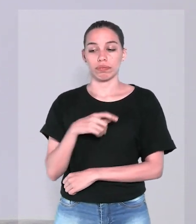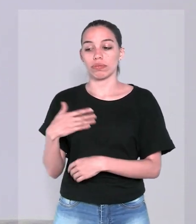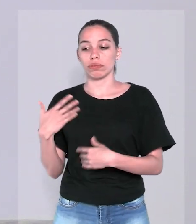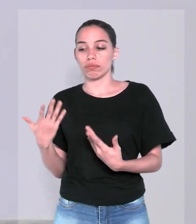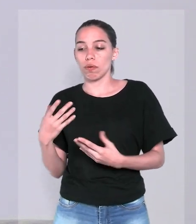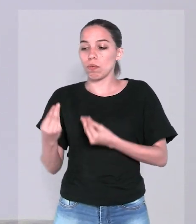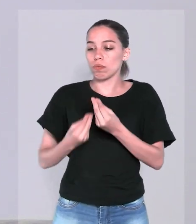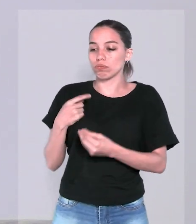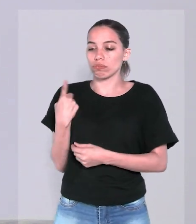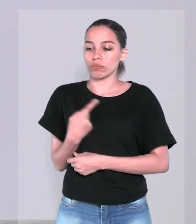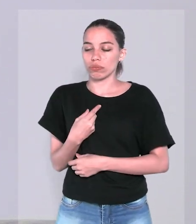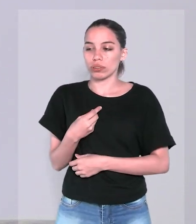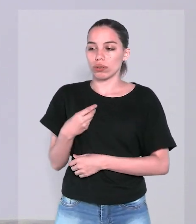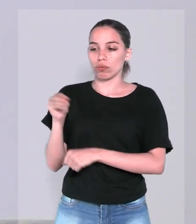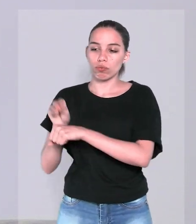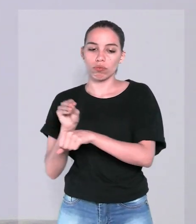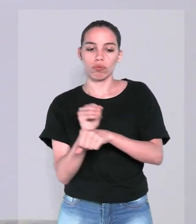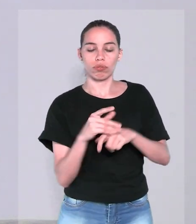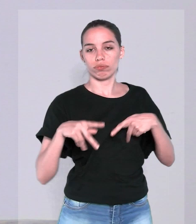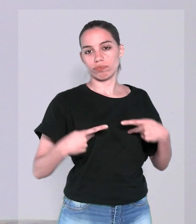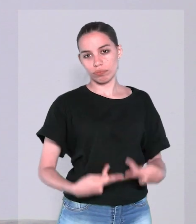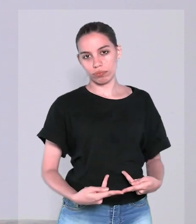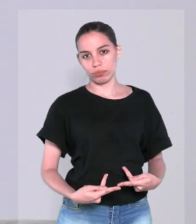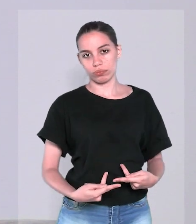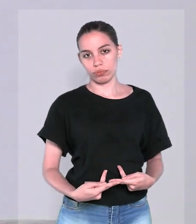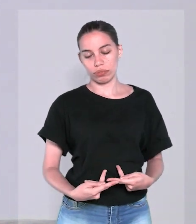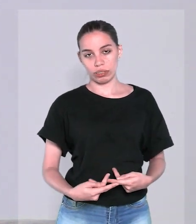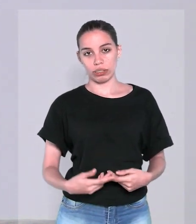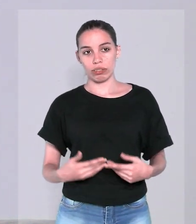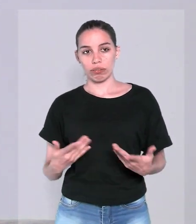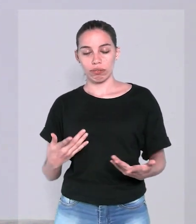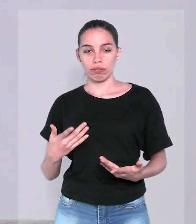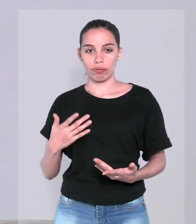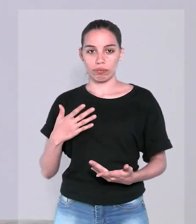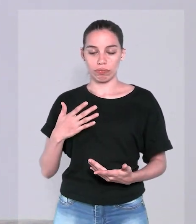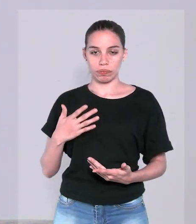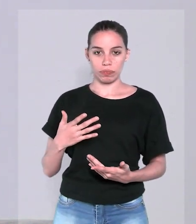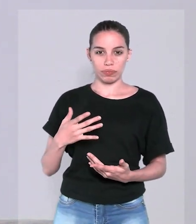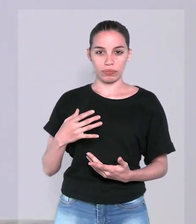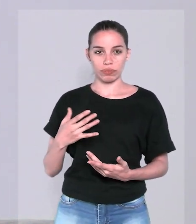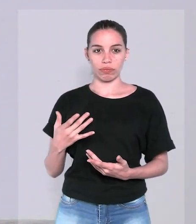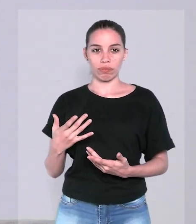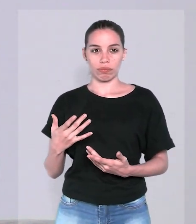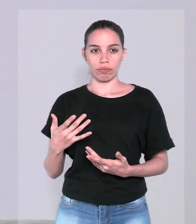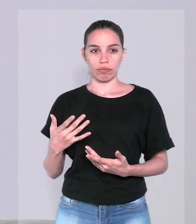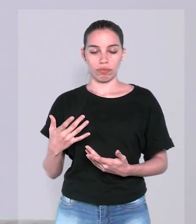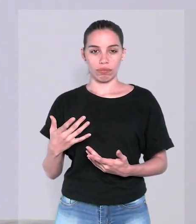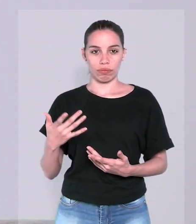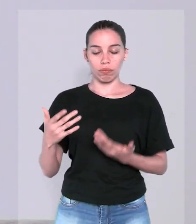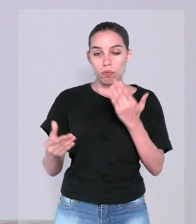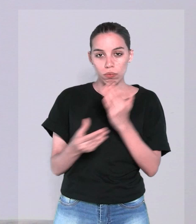ficção diz desse lugar, que é o meu lugar, no lugar do qual eu falo, que é o meu lugar